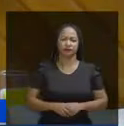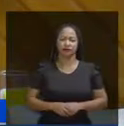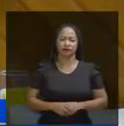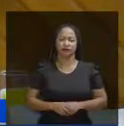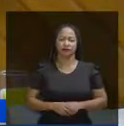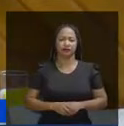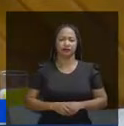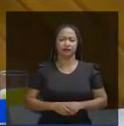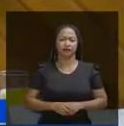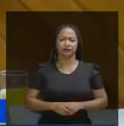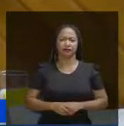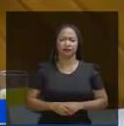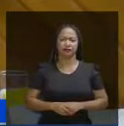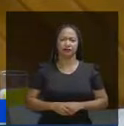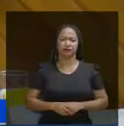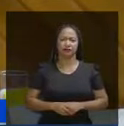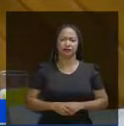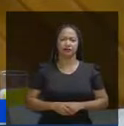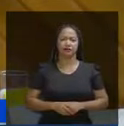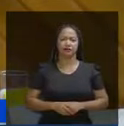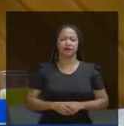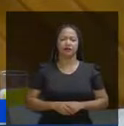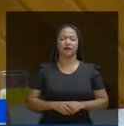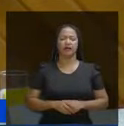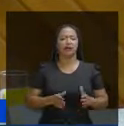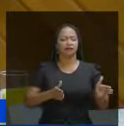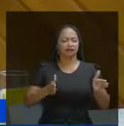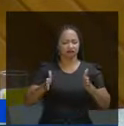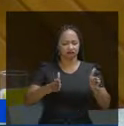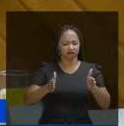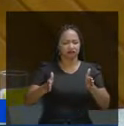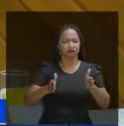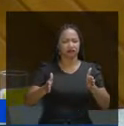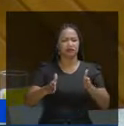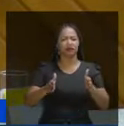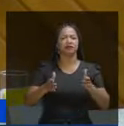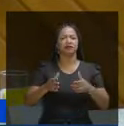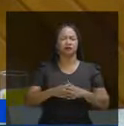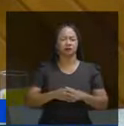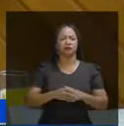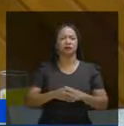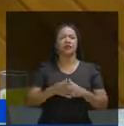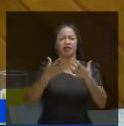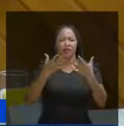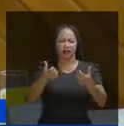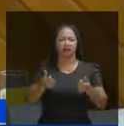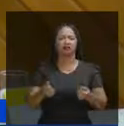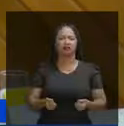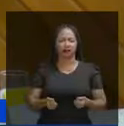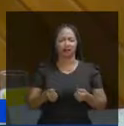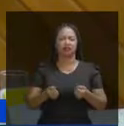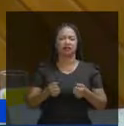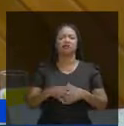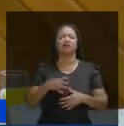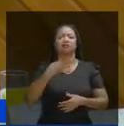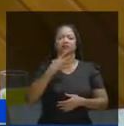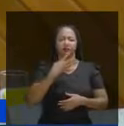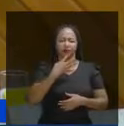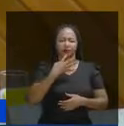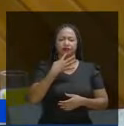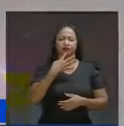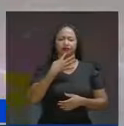Foco na juíza Paola Santos. O recurso foi interposto de forma tempestiva, presentes os demais pressupostos de admissibilidade dele,